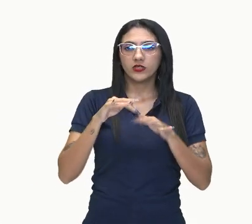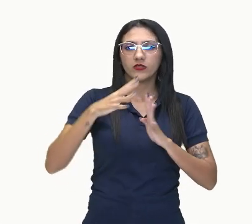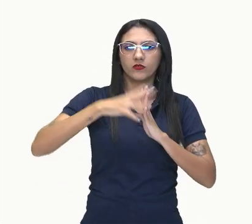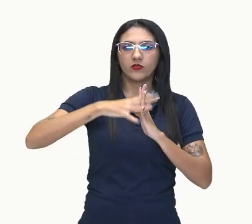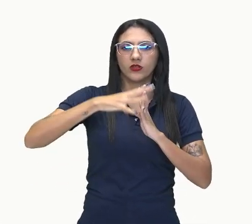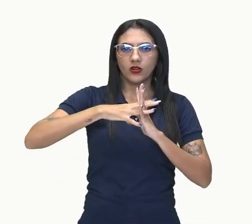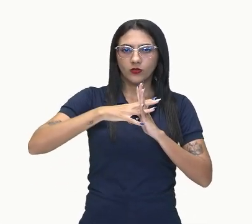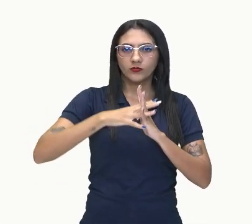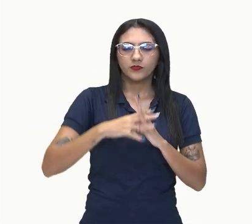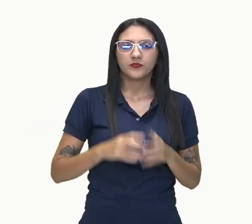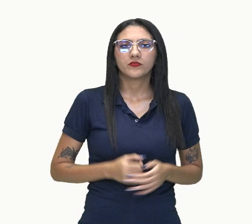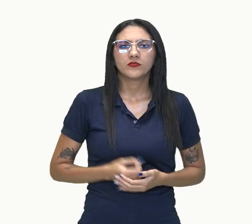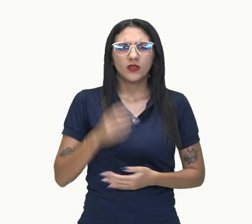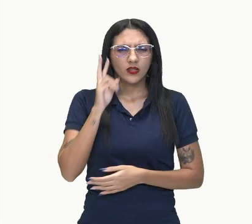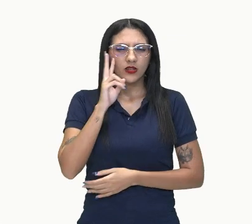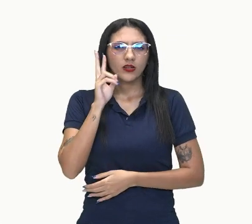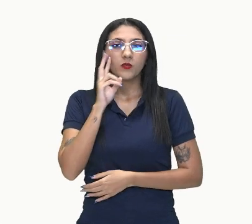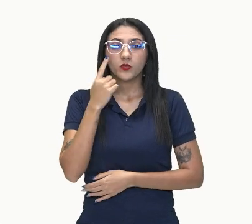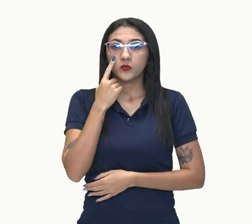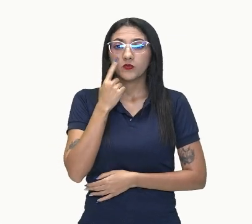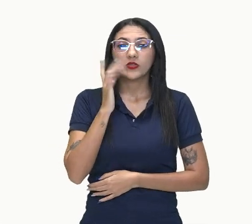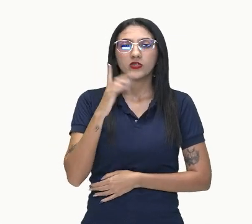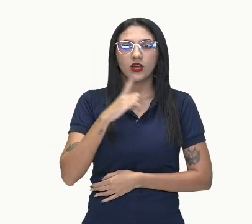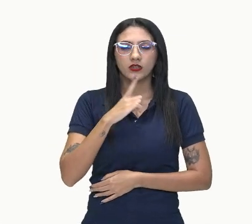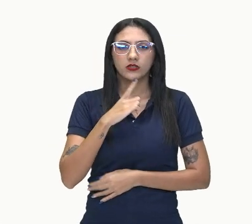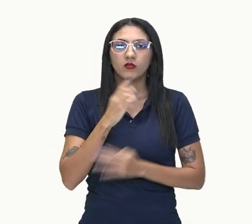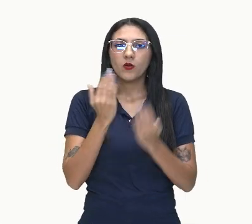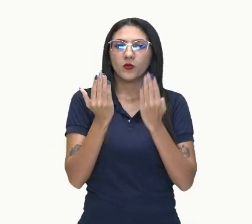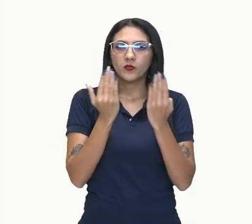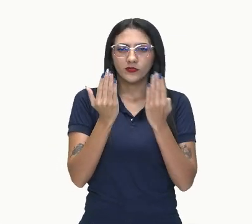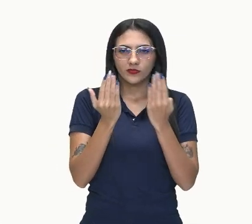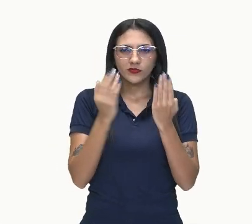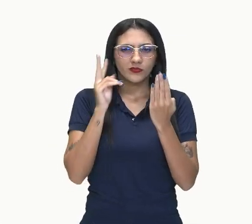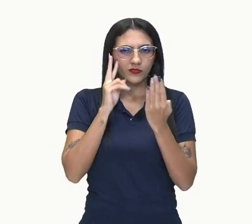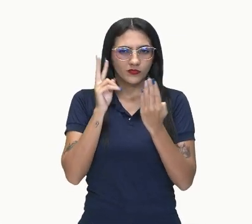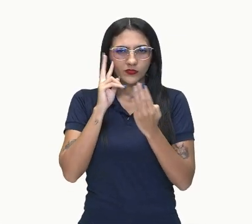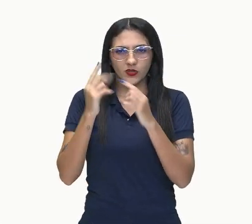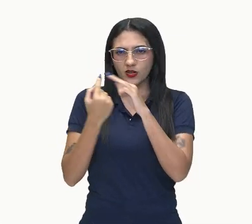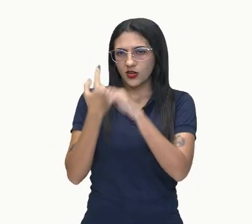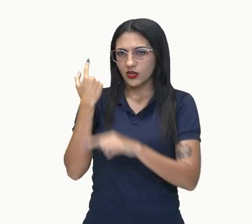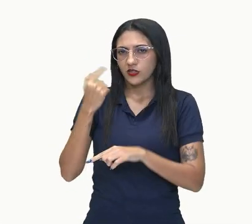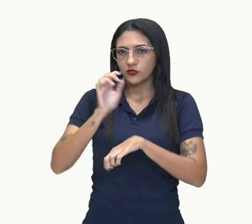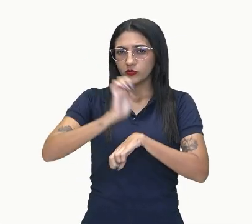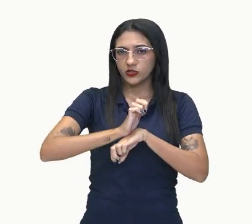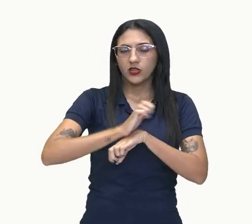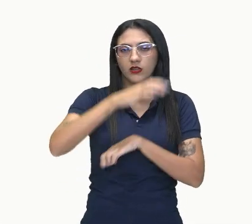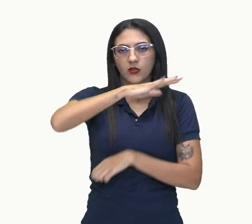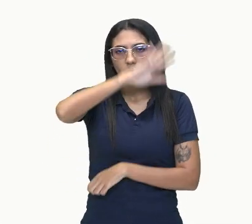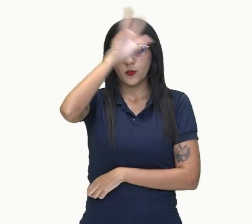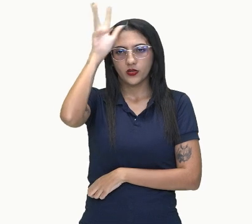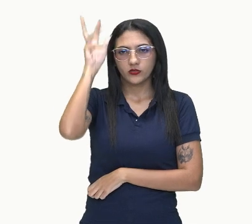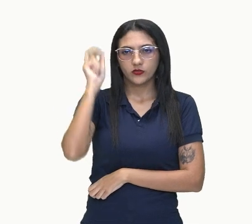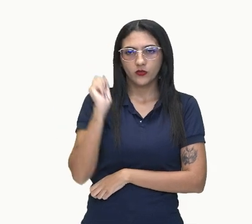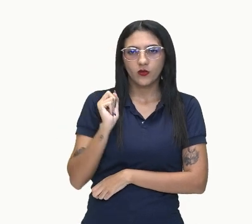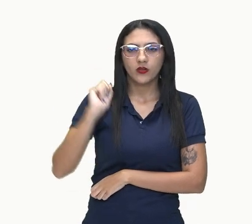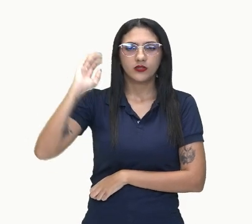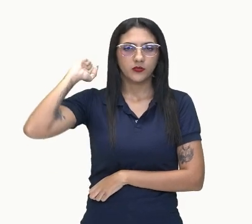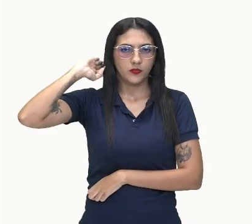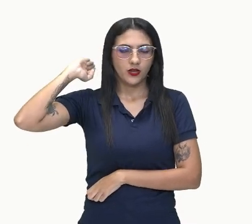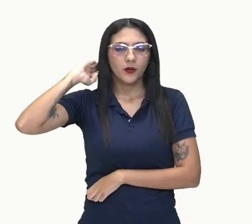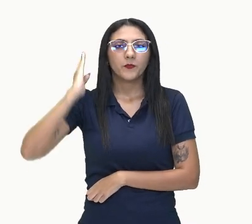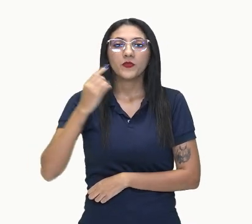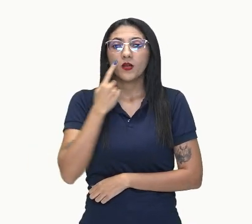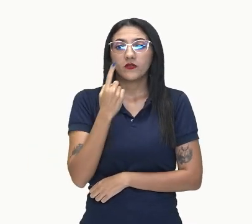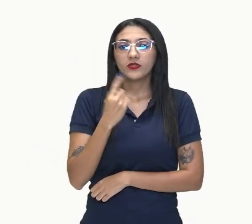dei o exemplo para vocês sobre Amazonas e Pará. E eu falei o adjetivo big, ok? Não sei se